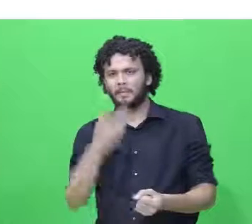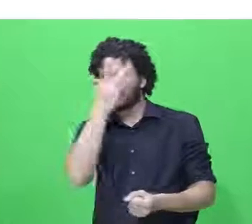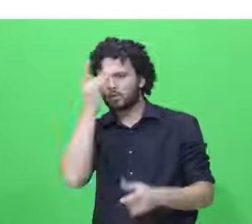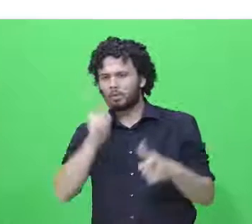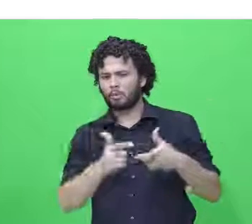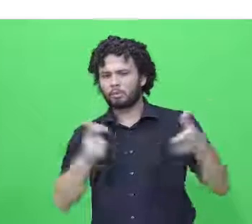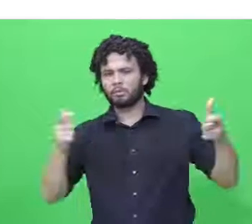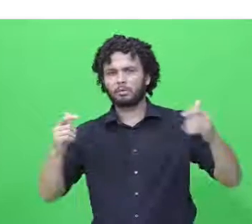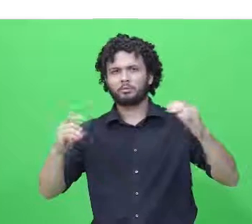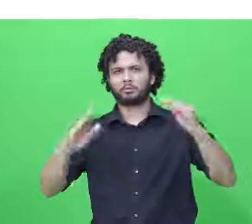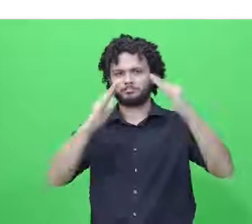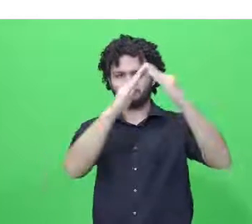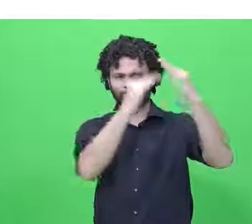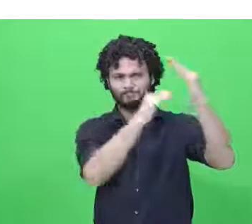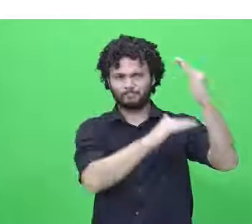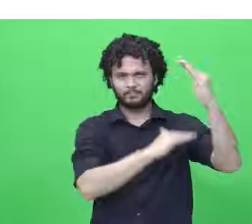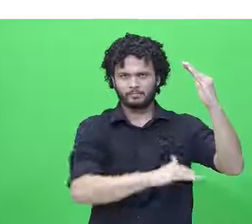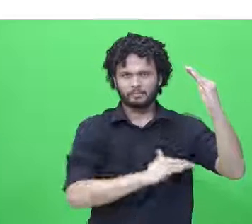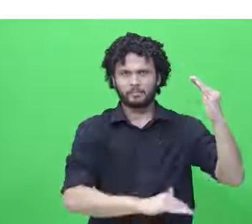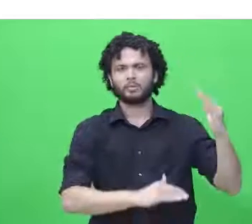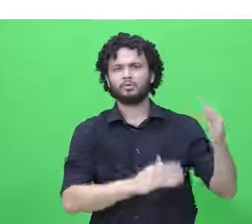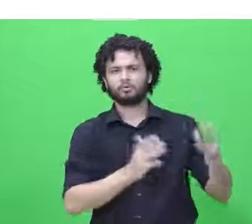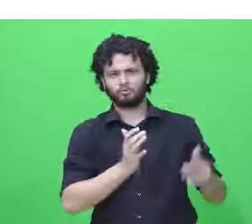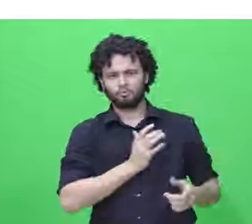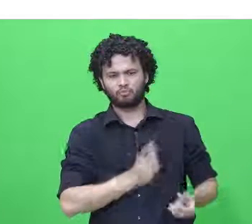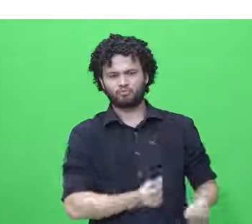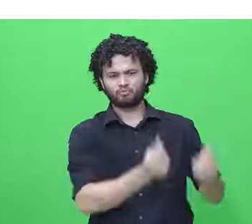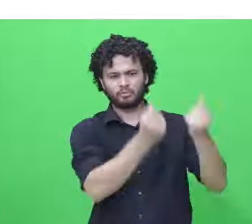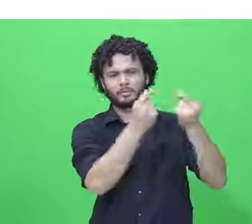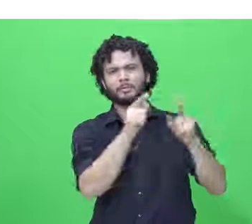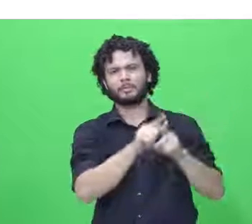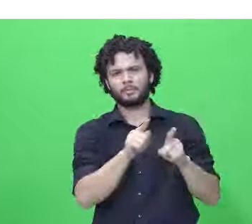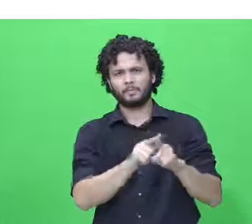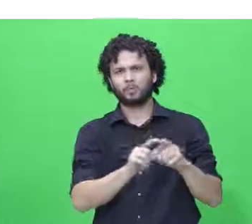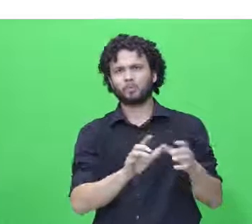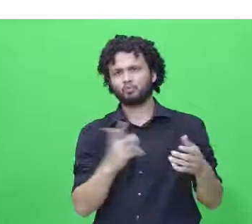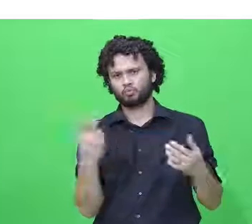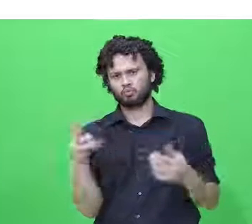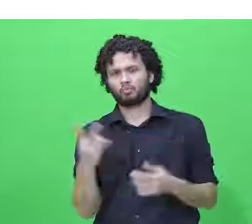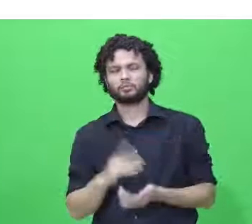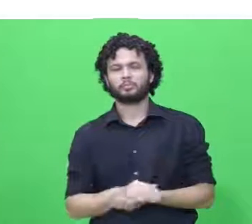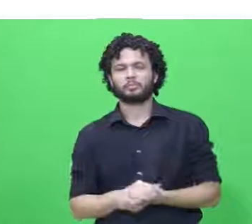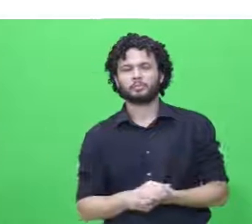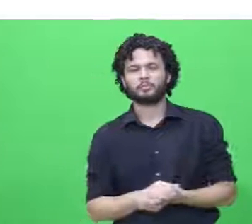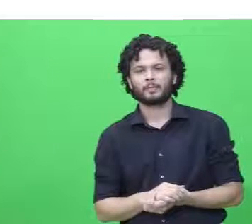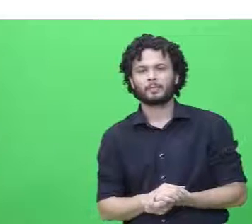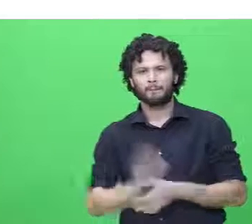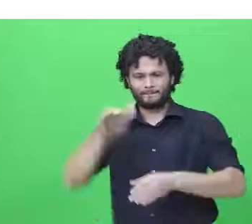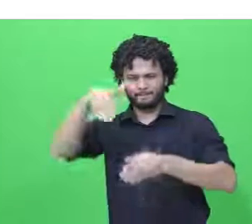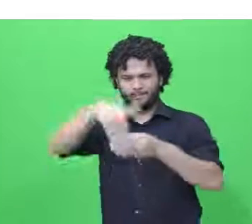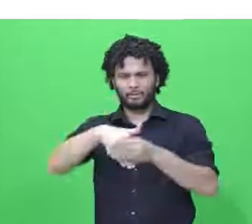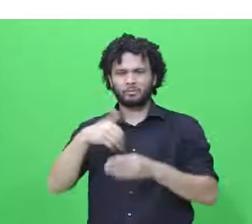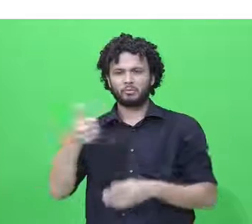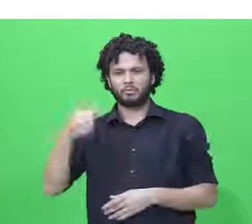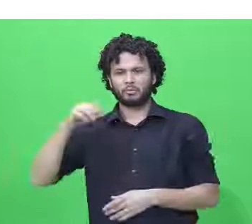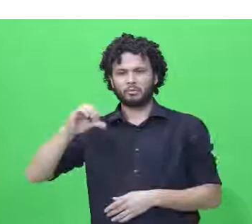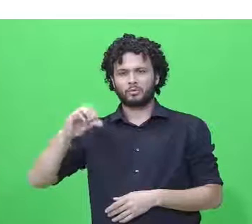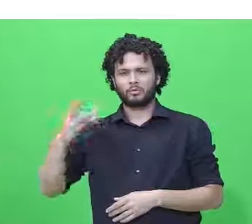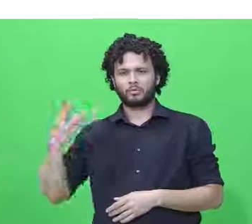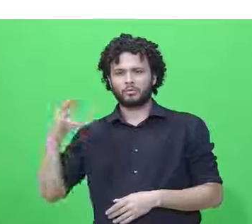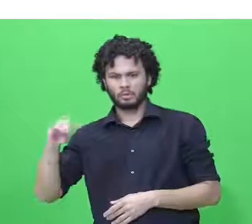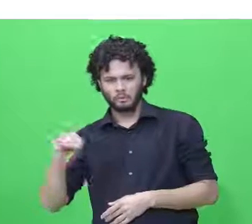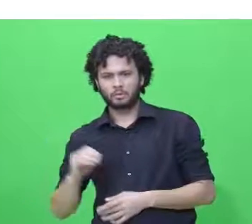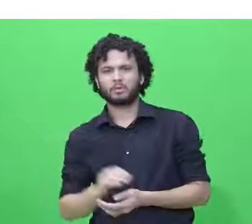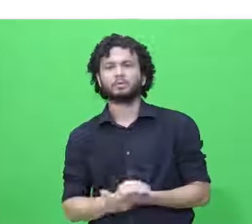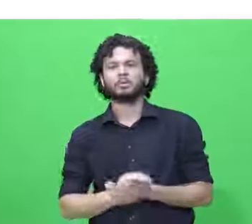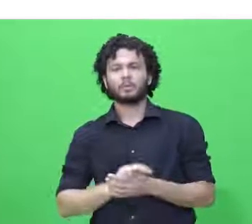de camadas, né, populares e não, então, das elites brasileiras. No momento da eleição de 1930, tanto